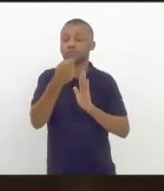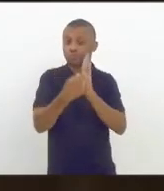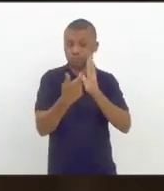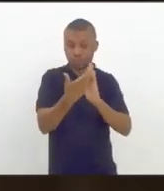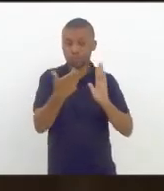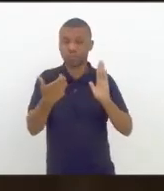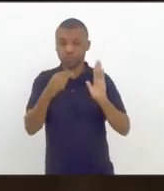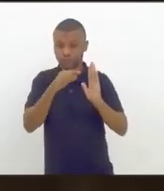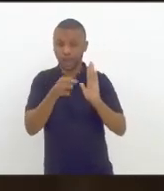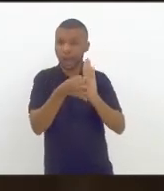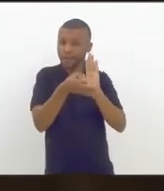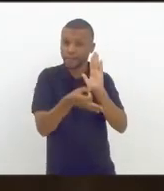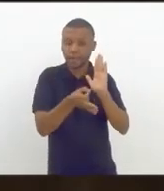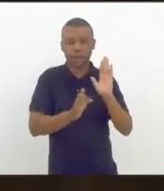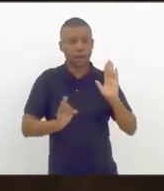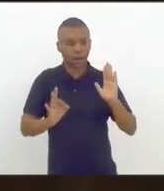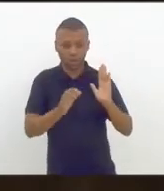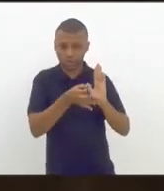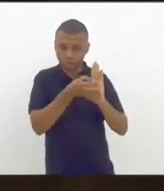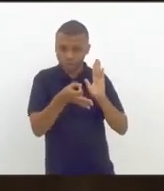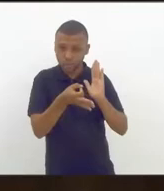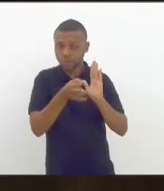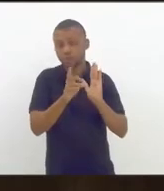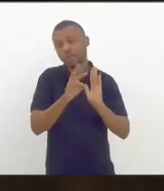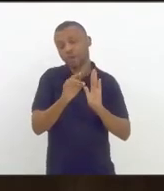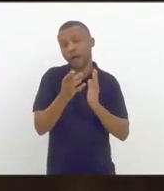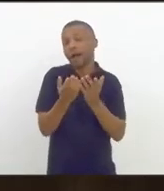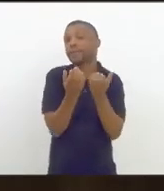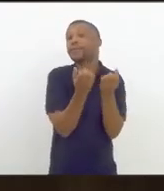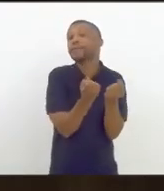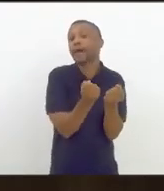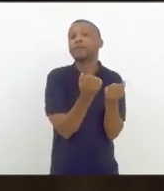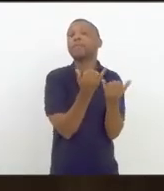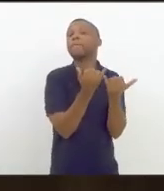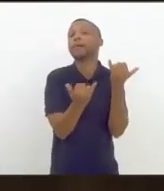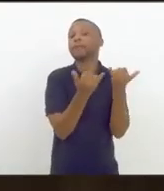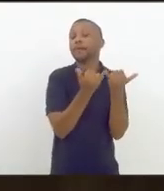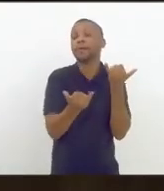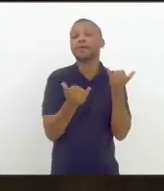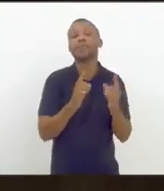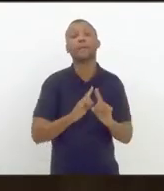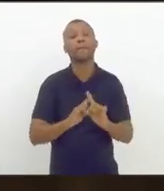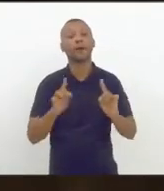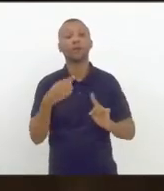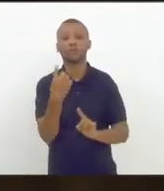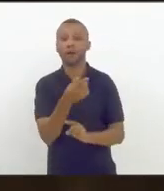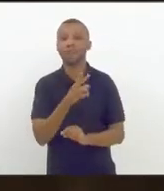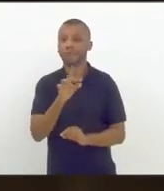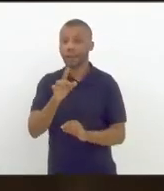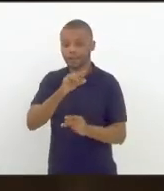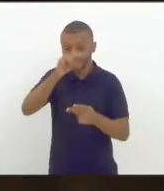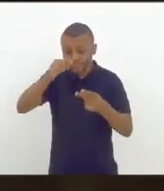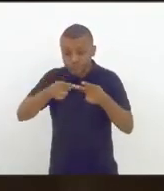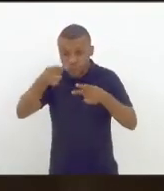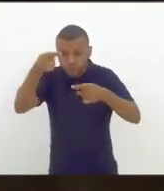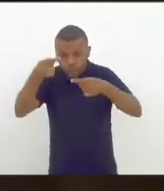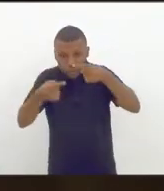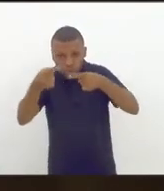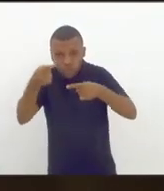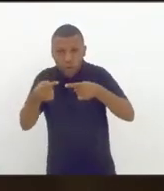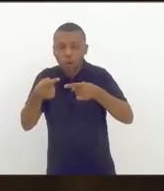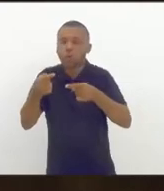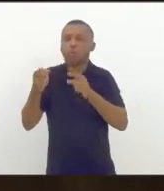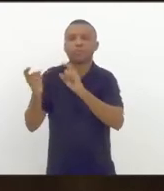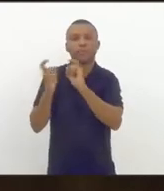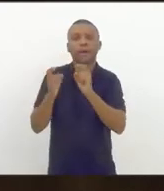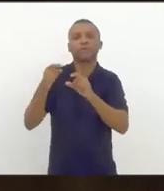as emendas, né, as emendas foram inclusive parcialmente incorporadas, e vamos, em segunda discussão, aprofundar esse debate à luz